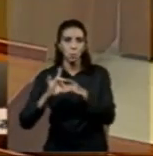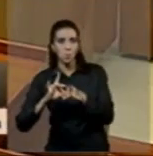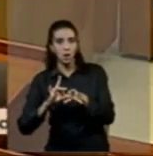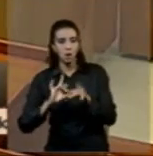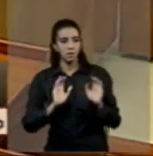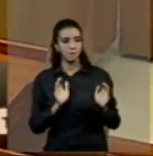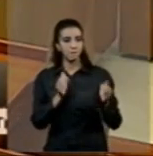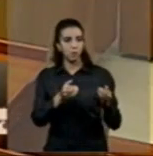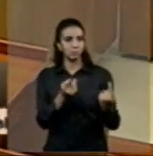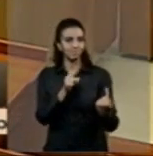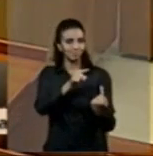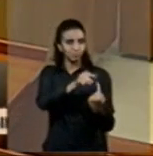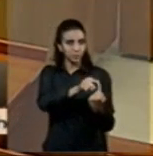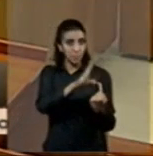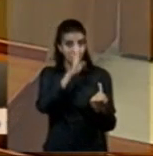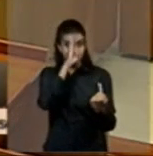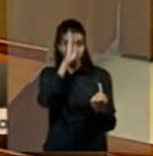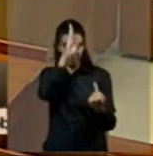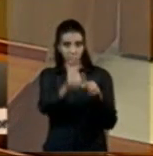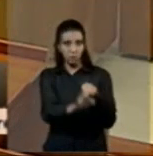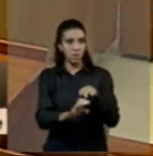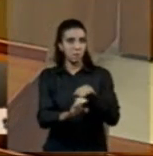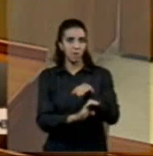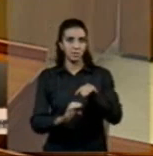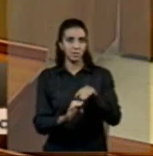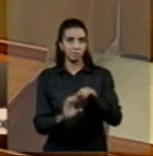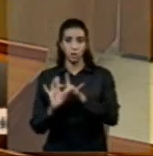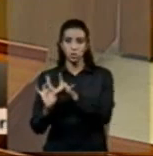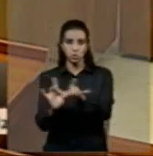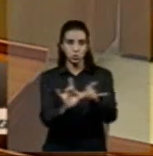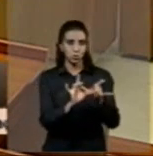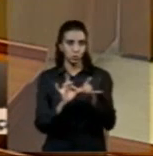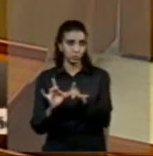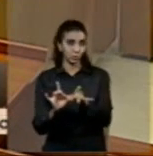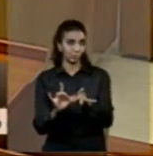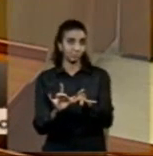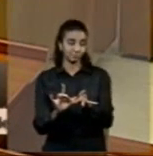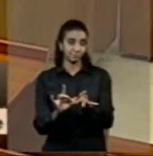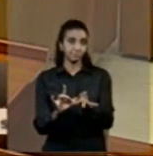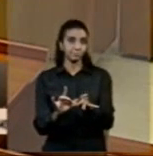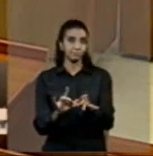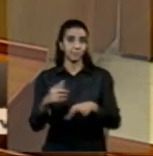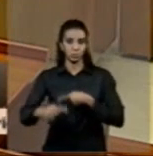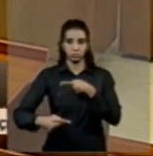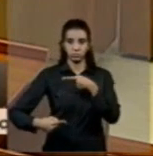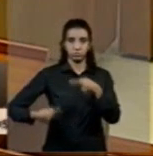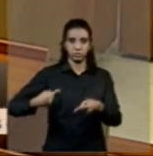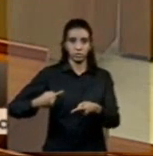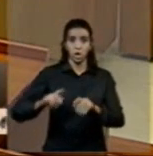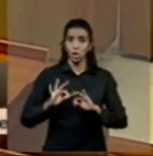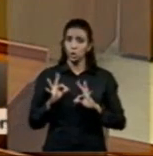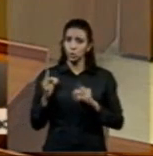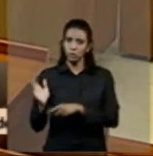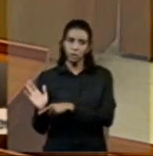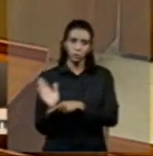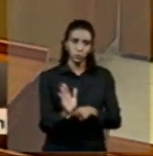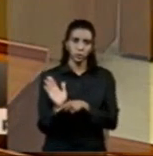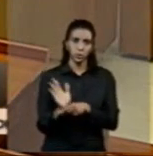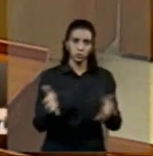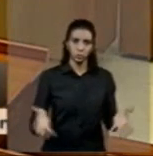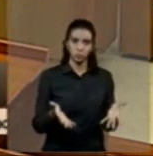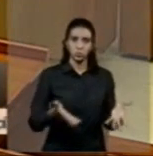o objeto principal daquela empresa. Todas têm o seu ponto de contribuição para isso.